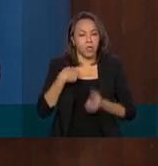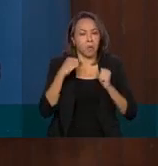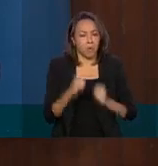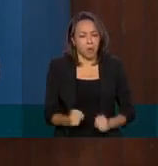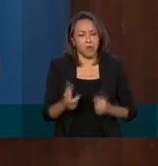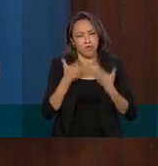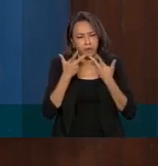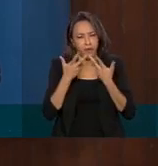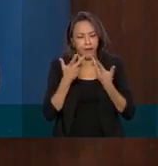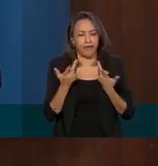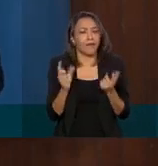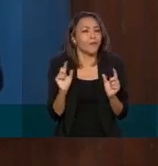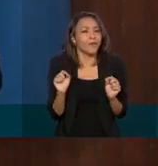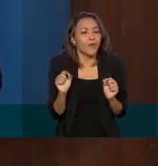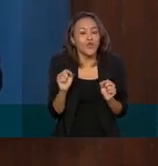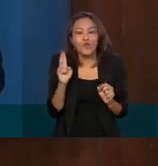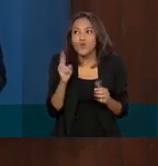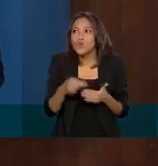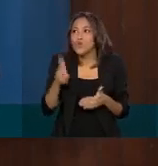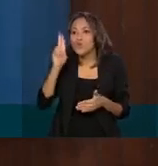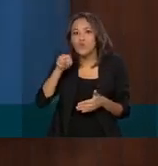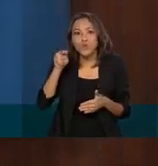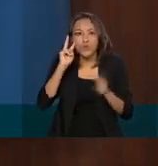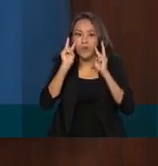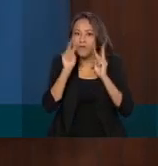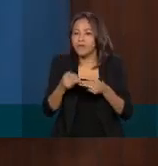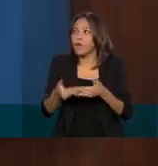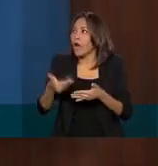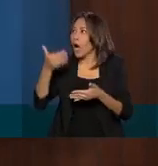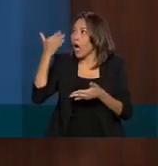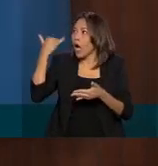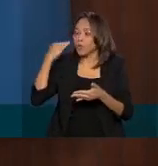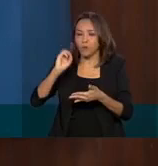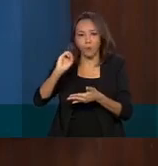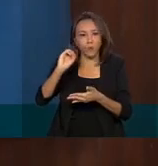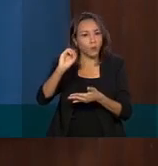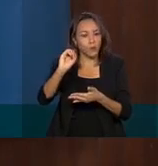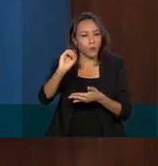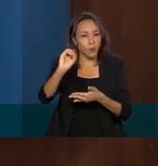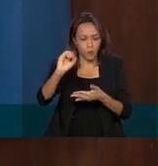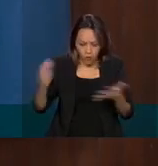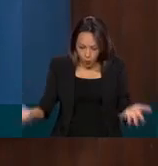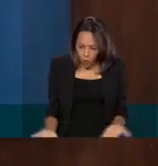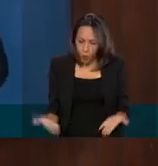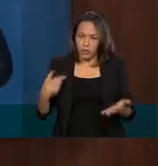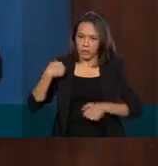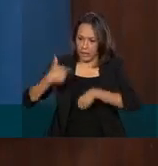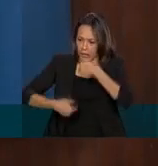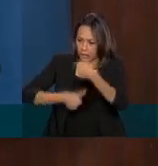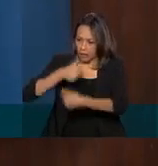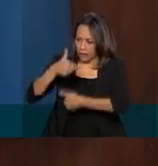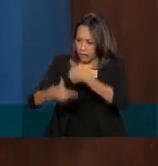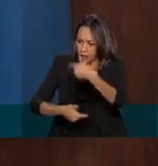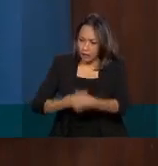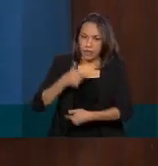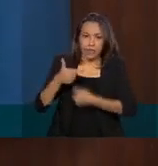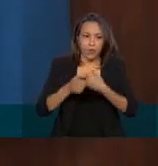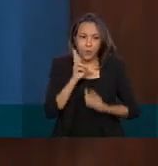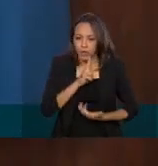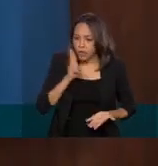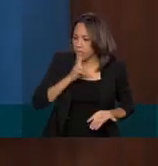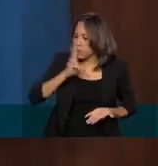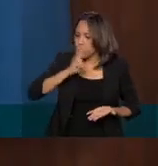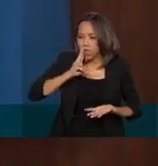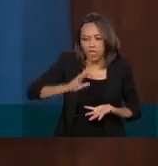com muita tranquilidade de que nunca vivemos uma situação como essa, de tanta exposição e de tanto senso de urgência e